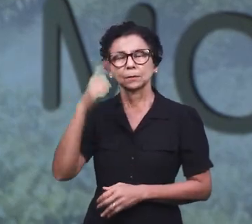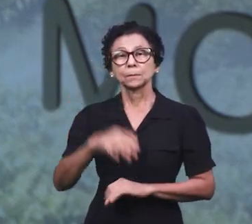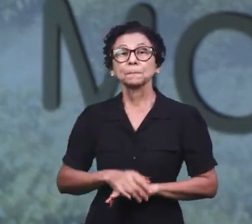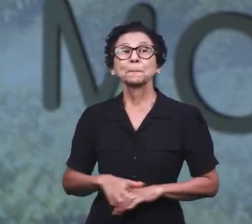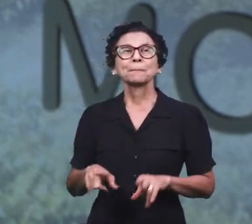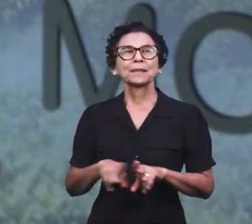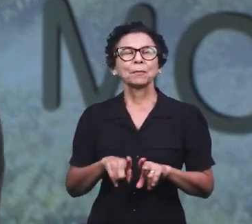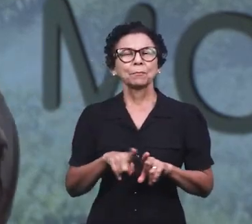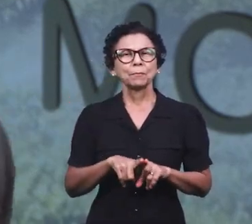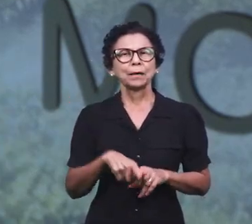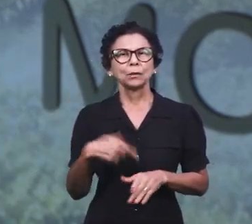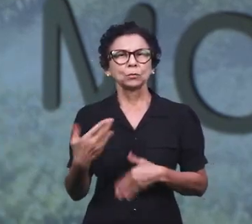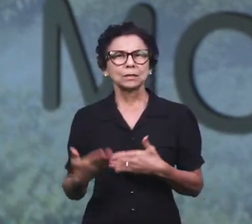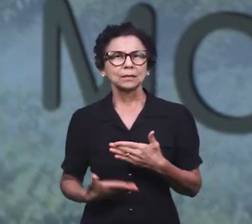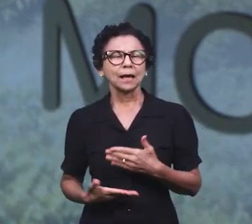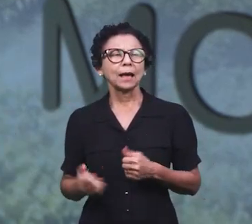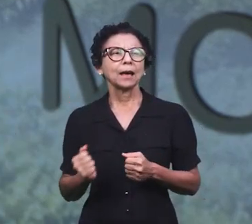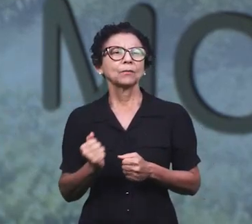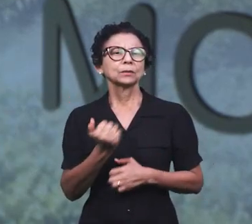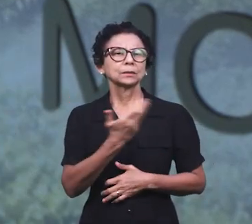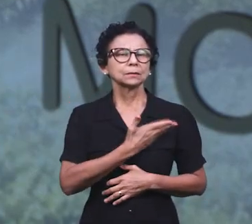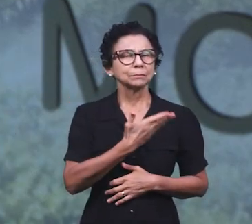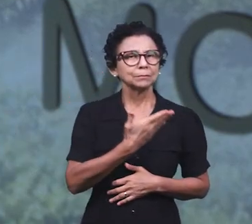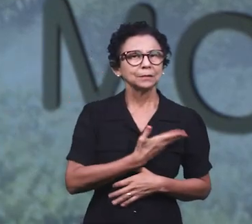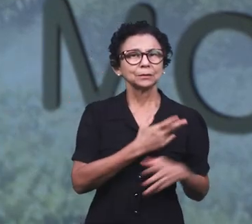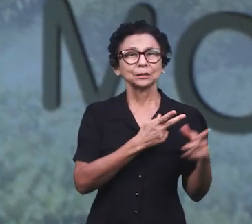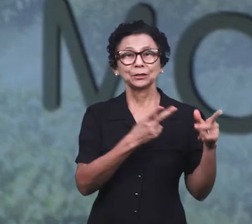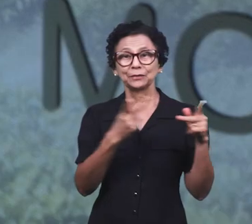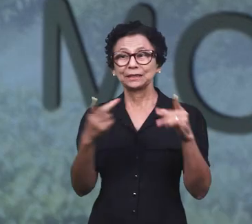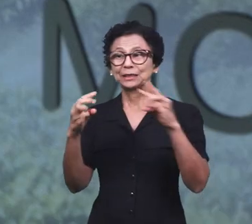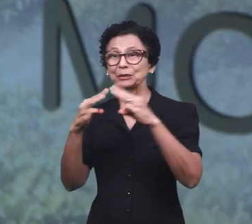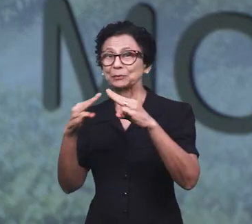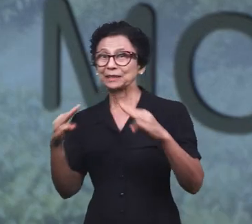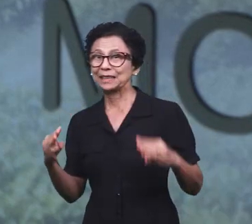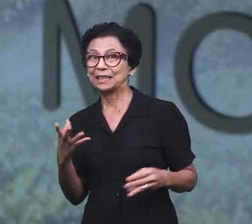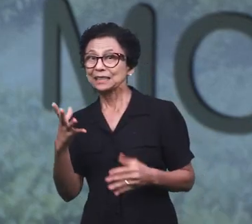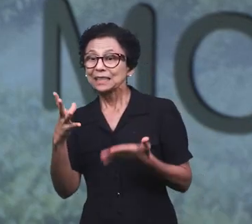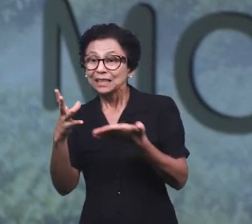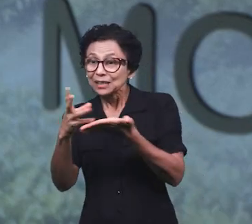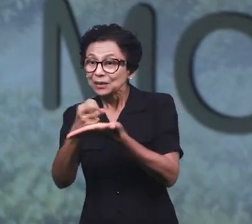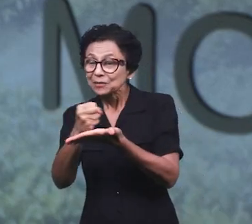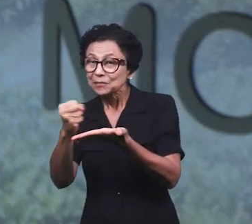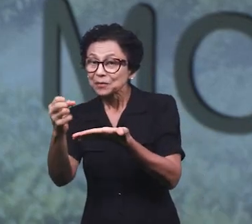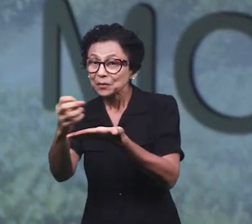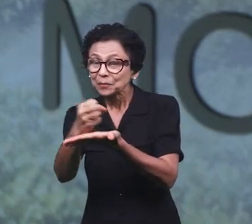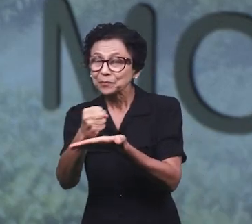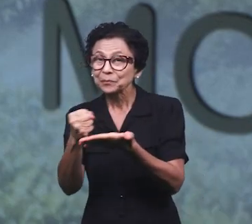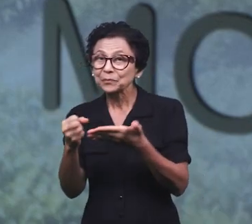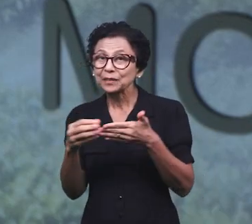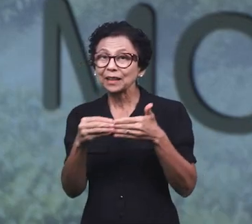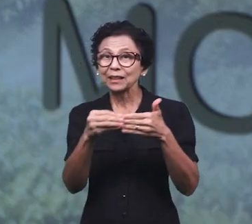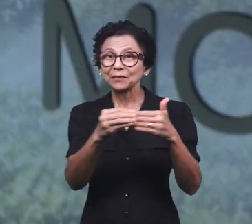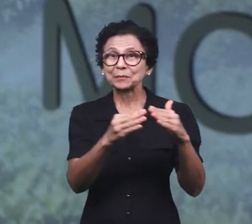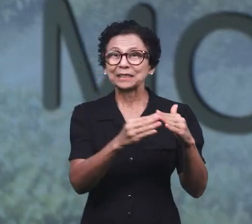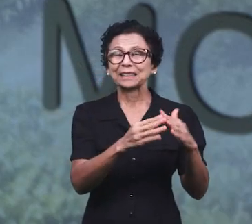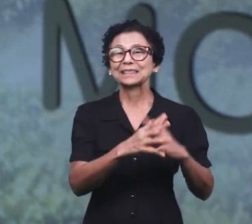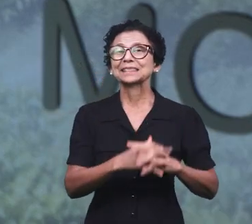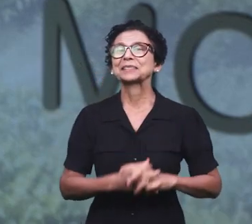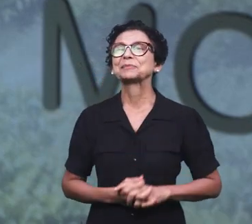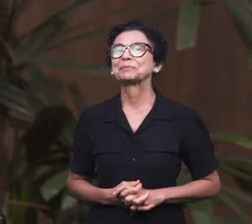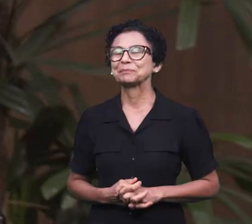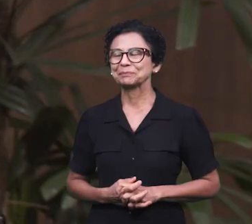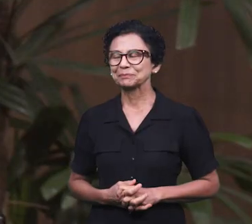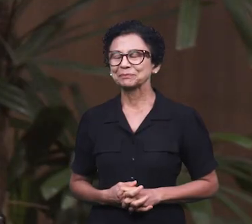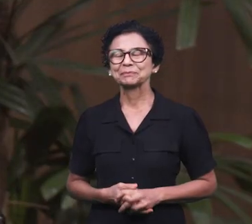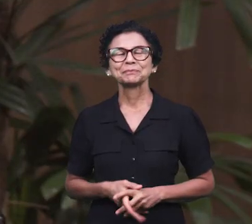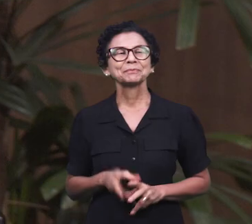e amigos que visitam Manaim, vão com intenção de colher, de ver e de levar para casa as hortaliças.